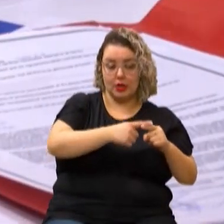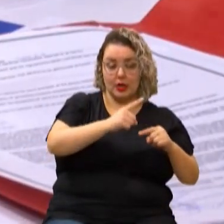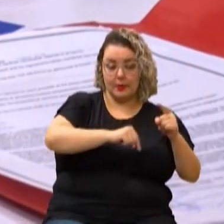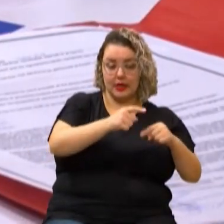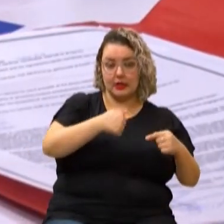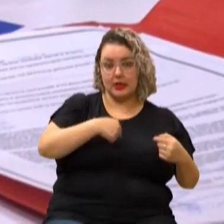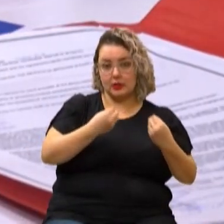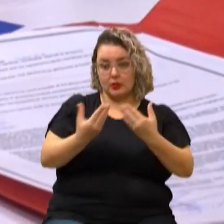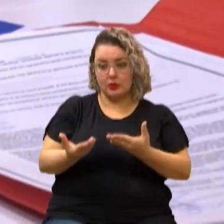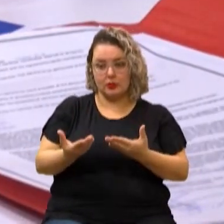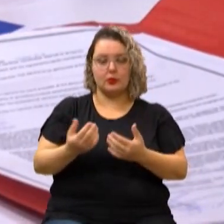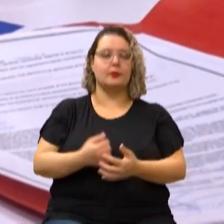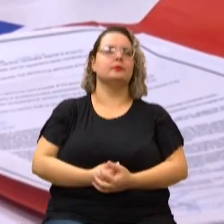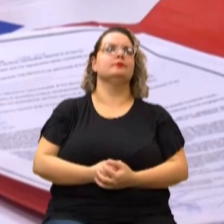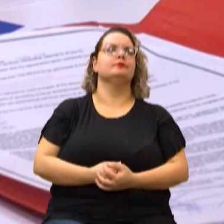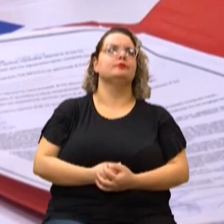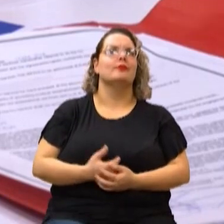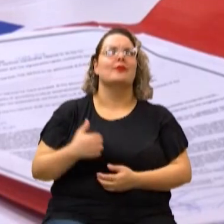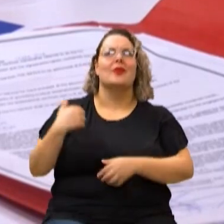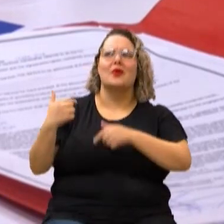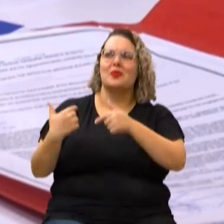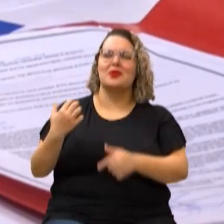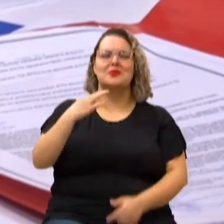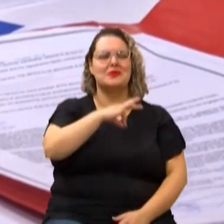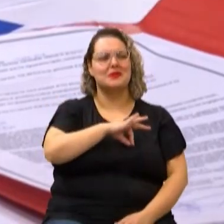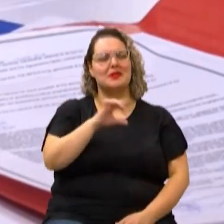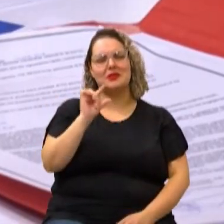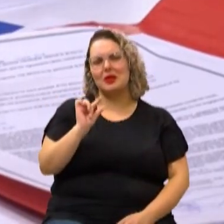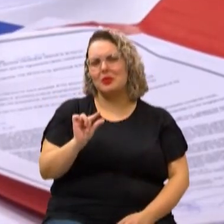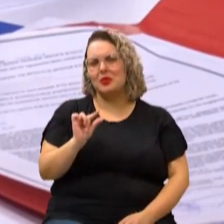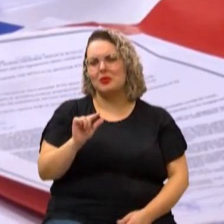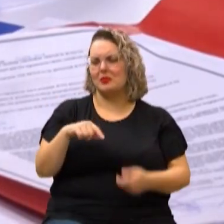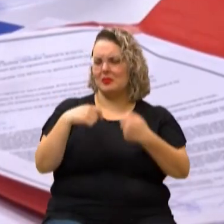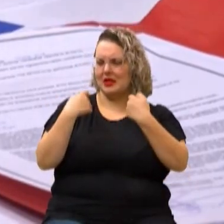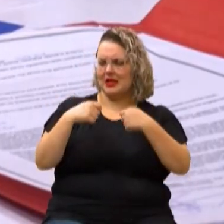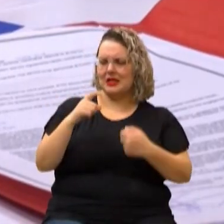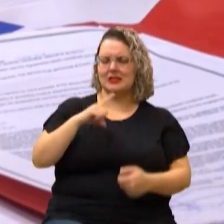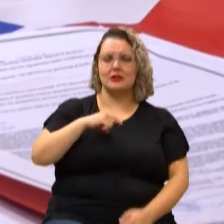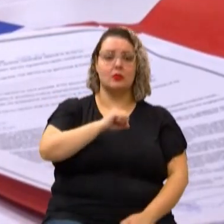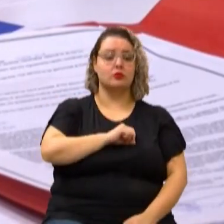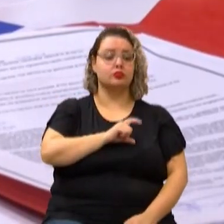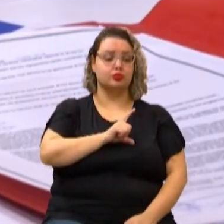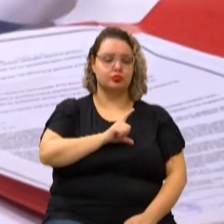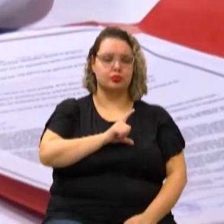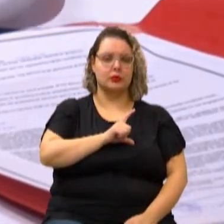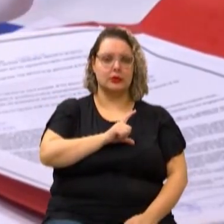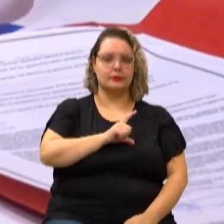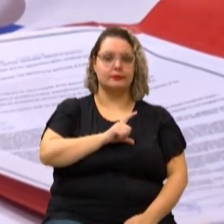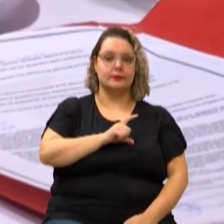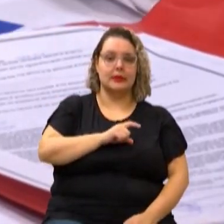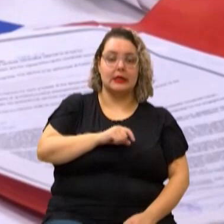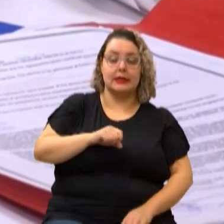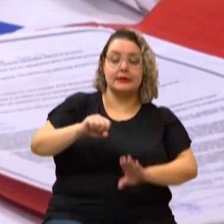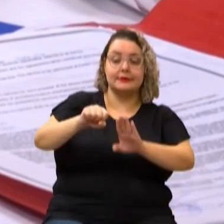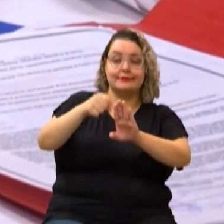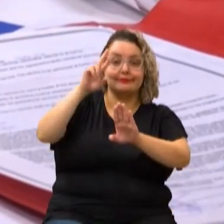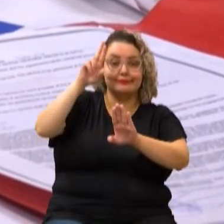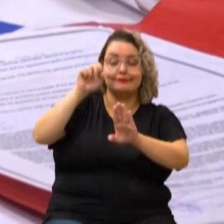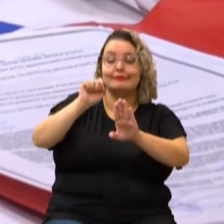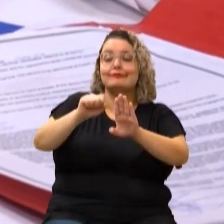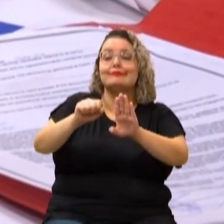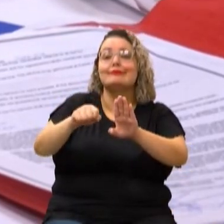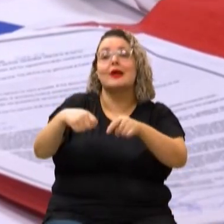É a pergunta de milhões para muitos economistas. Muitos países tentam aí, né, chegar, descobrir, manter esse